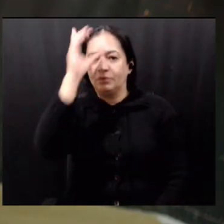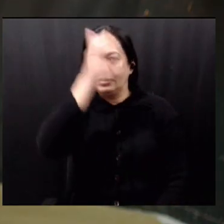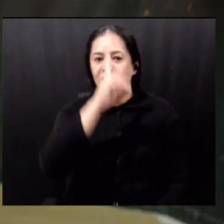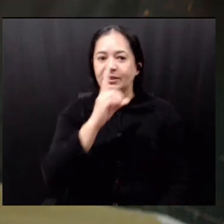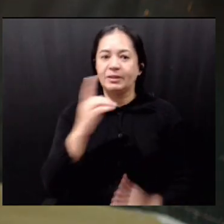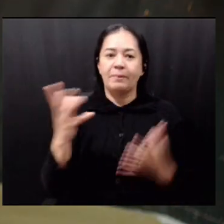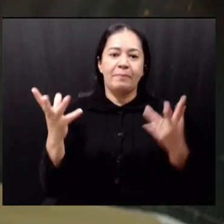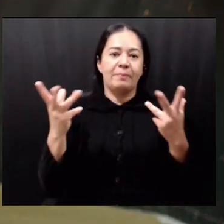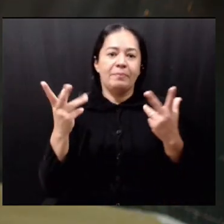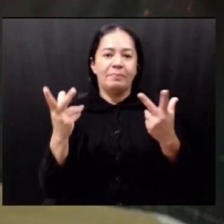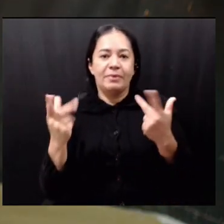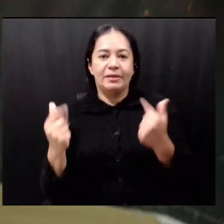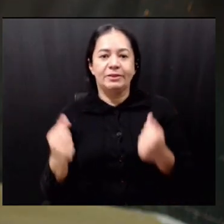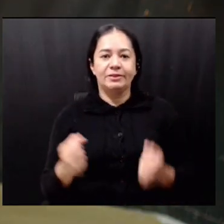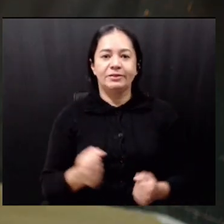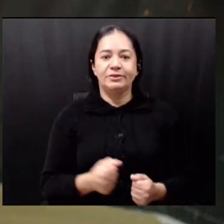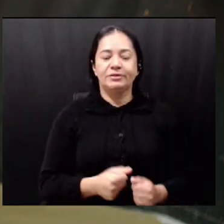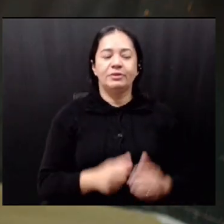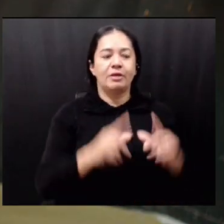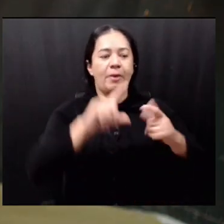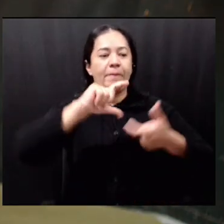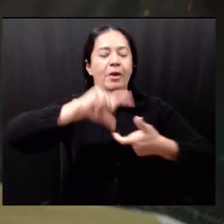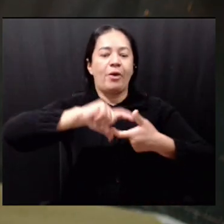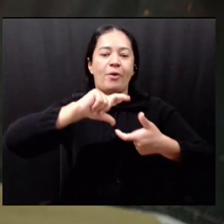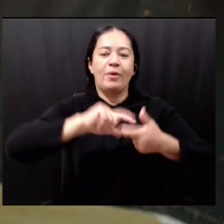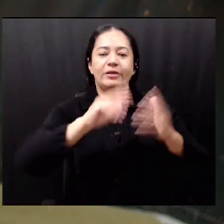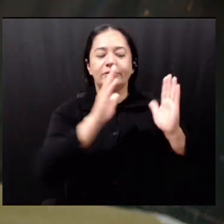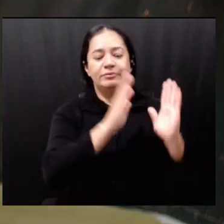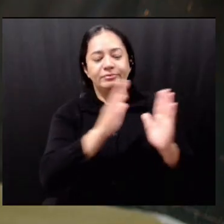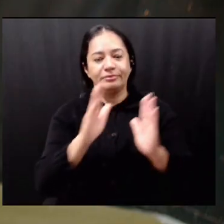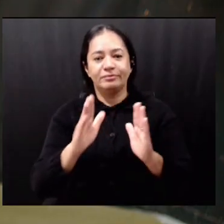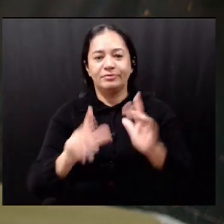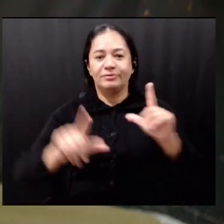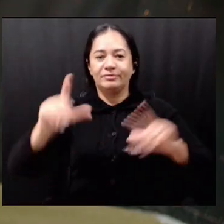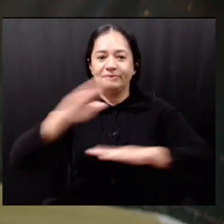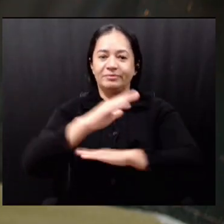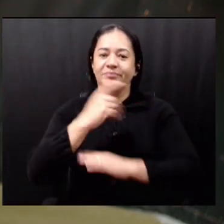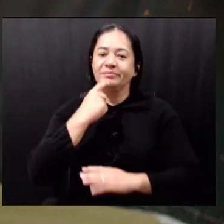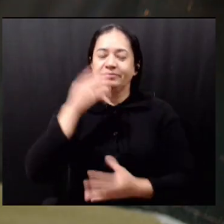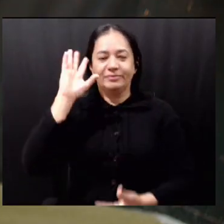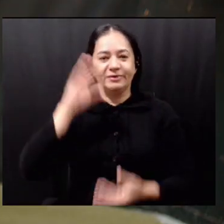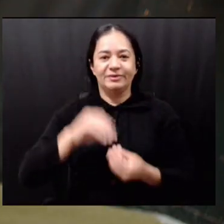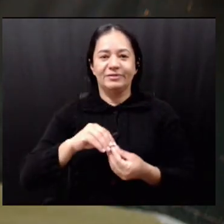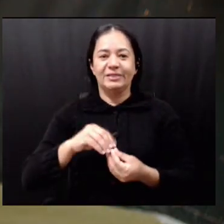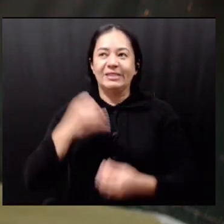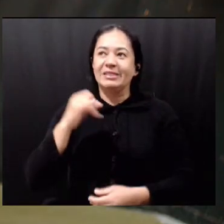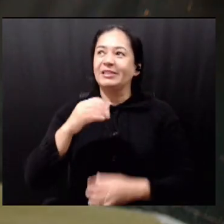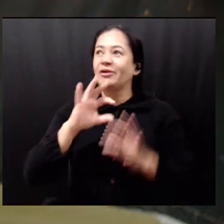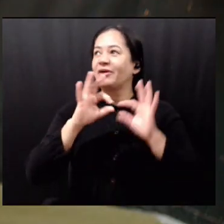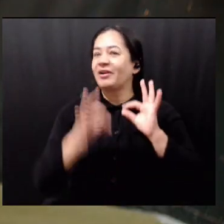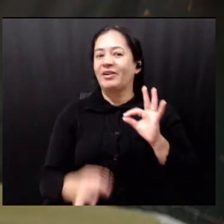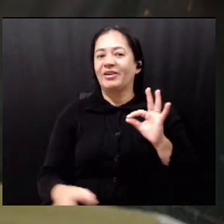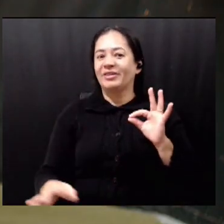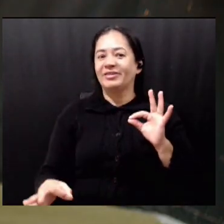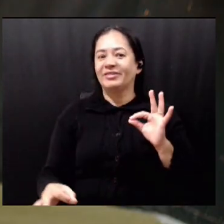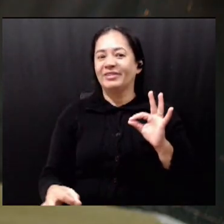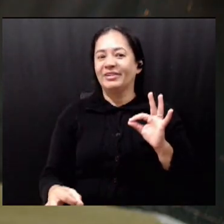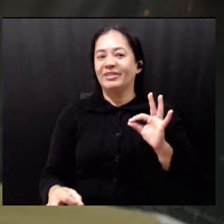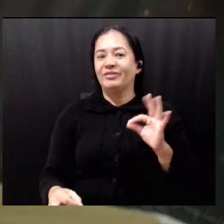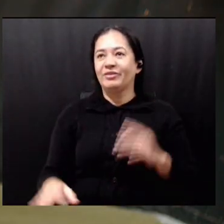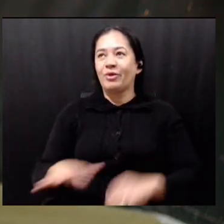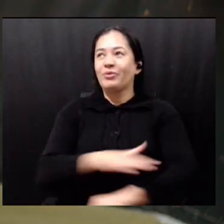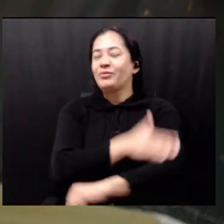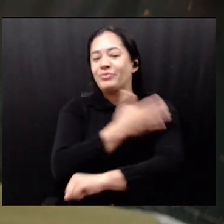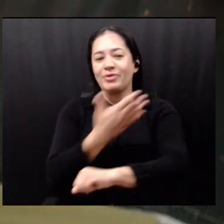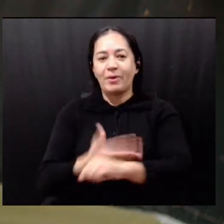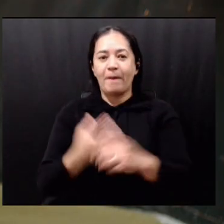De quadros e programas aqui na TV Câmara Campinas. E é isso, se eu for ficar aqui falando da nossa programação, eu vou ficar o dia inteiro, porque é